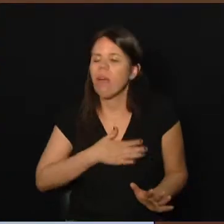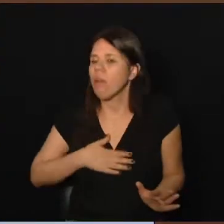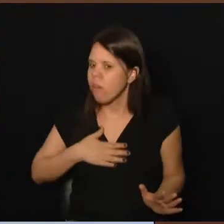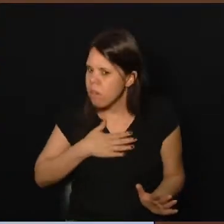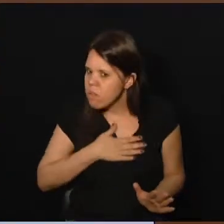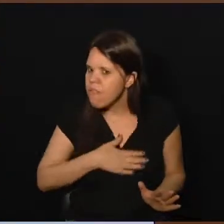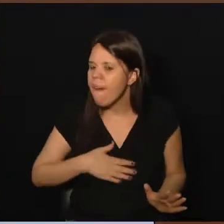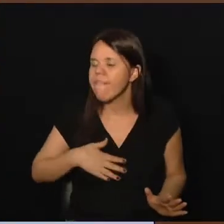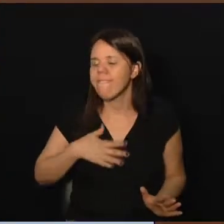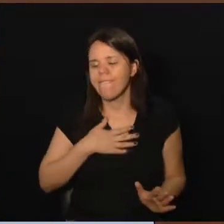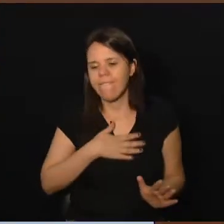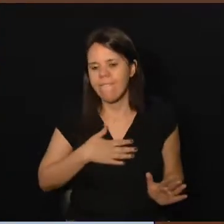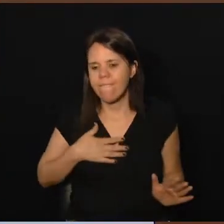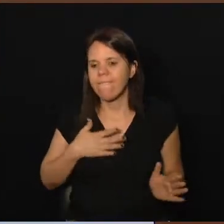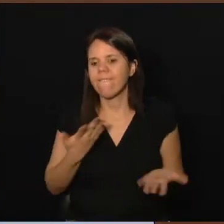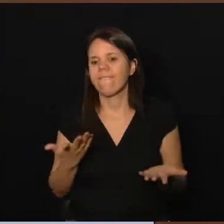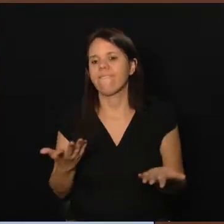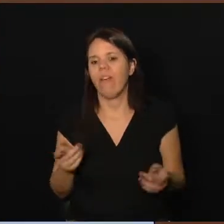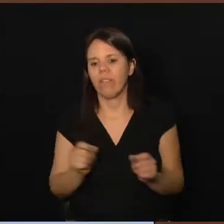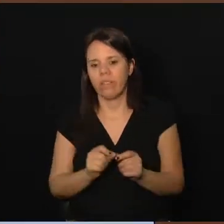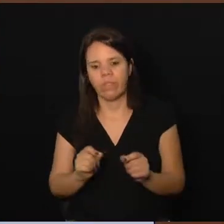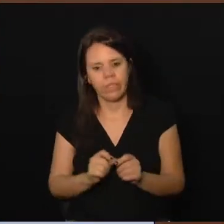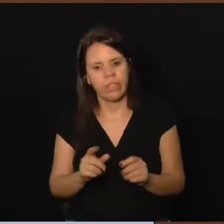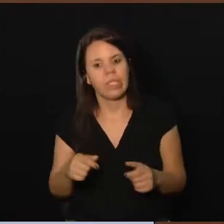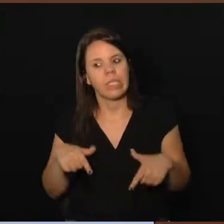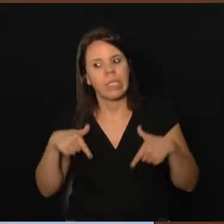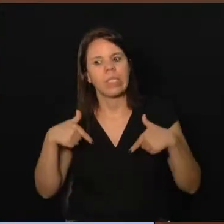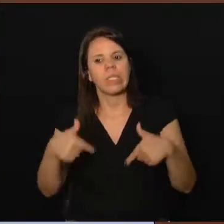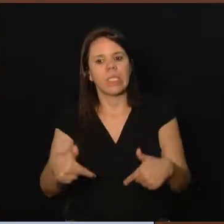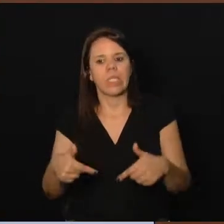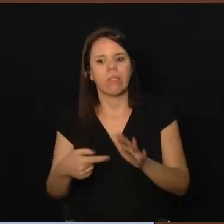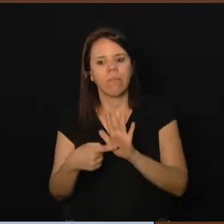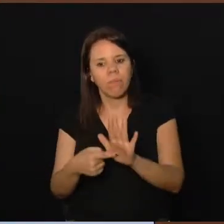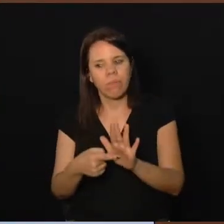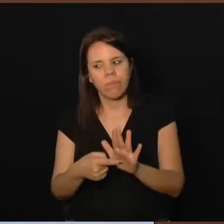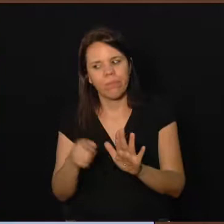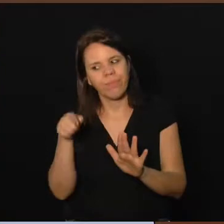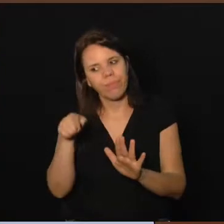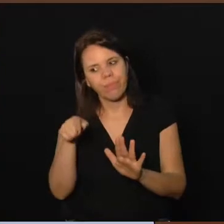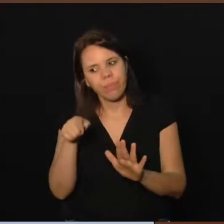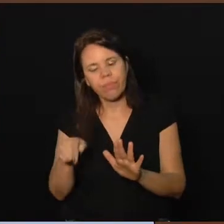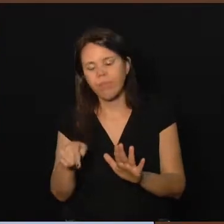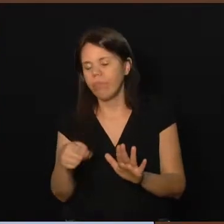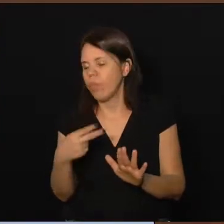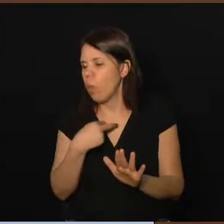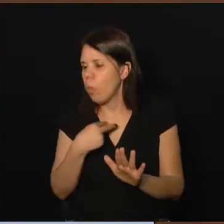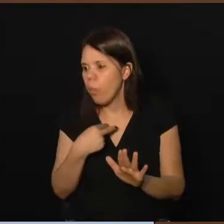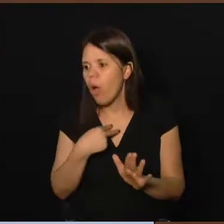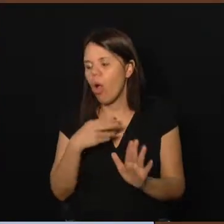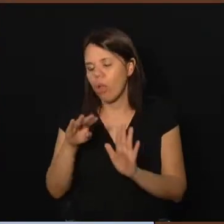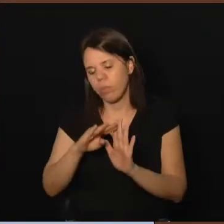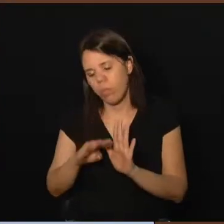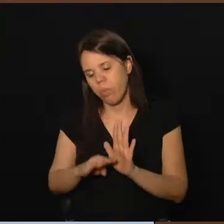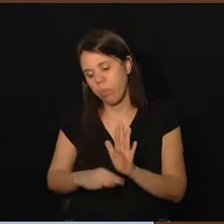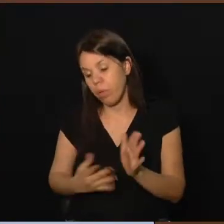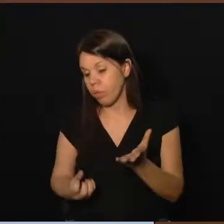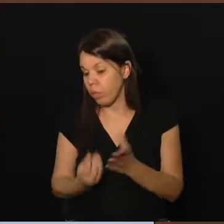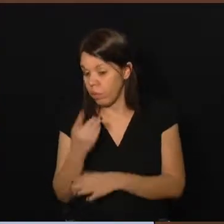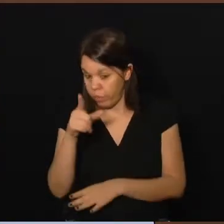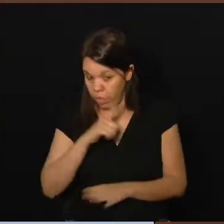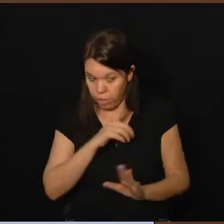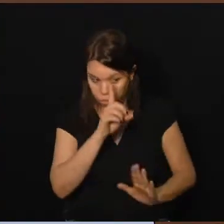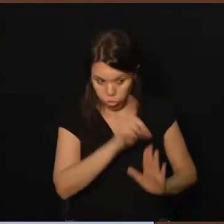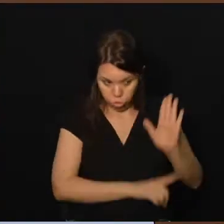bem-estar. Então, nós temos que intervir e mostrar, ó, não é legal o que está acontecendo. Você tem